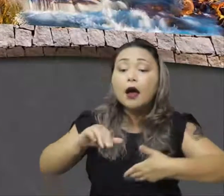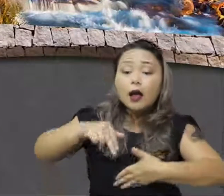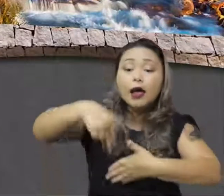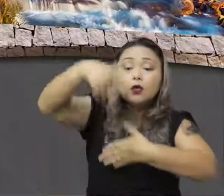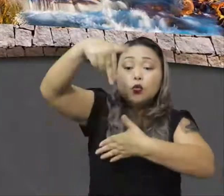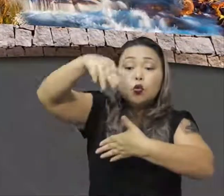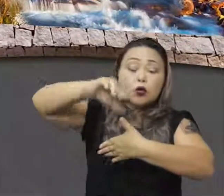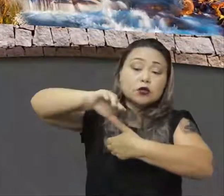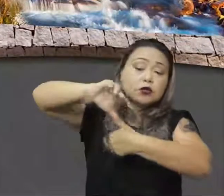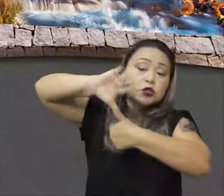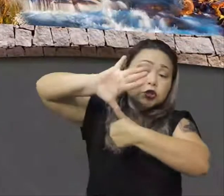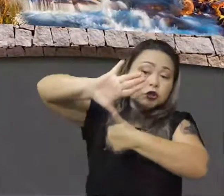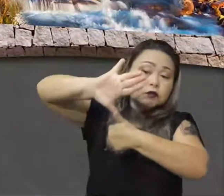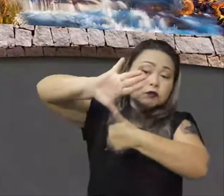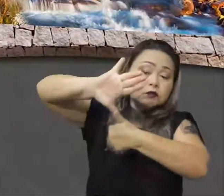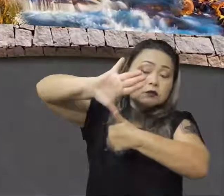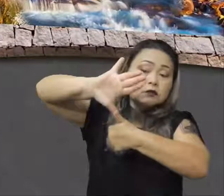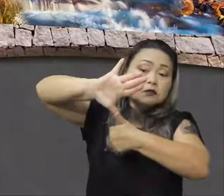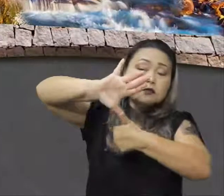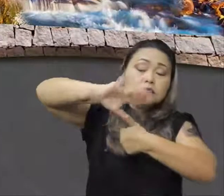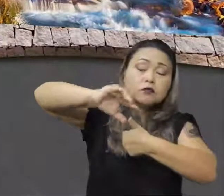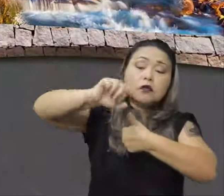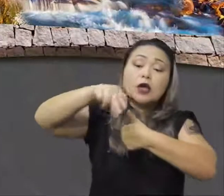Norte, que são chamados de